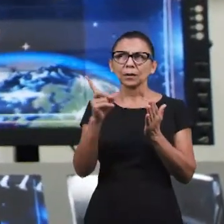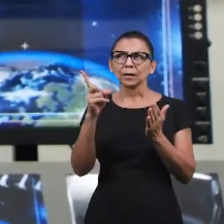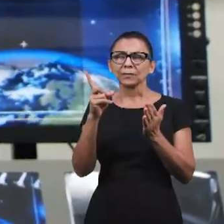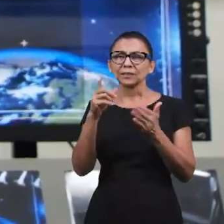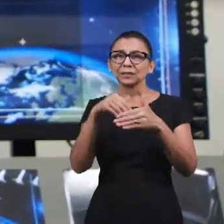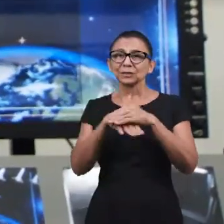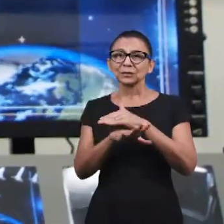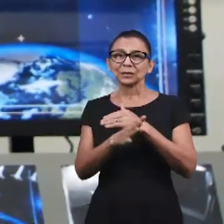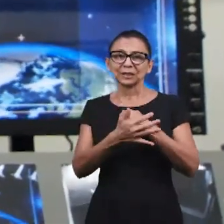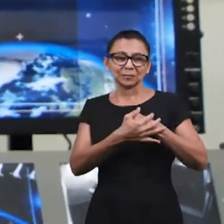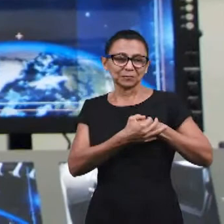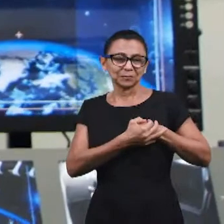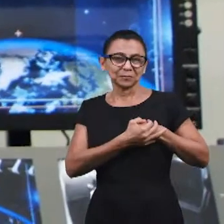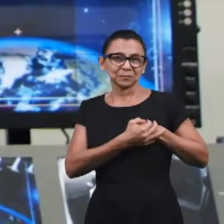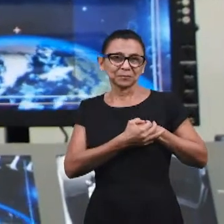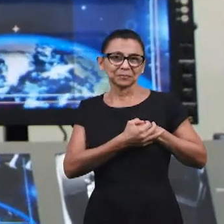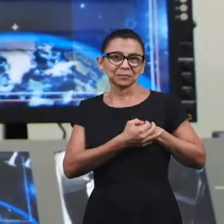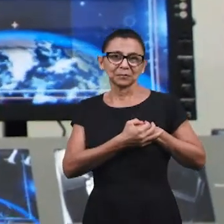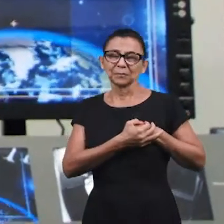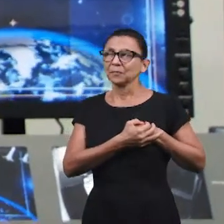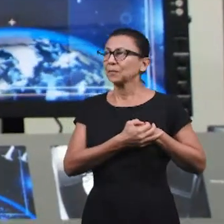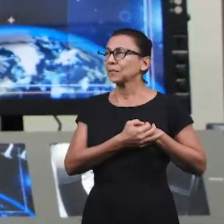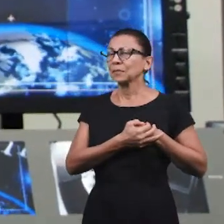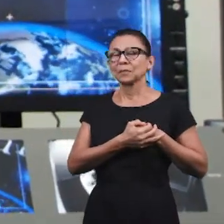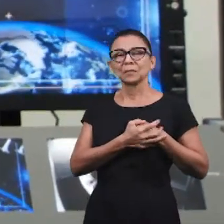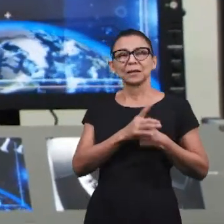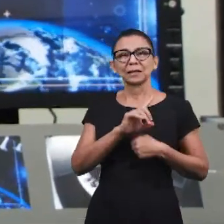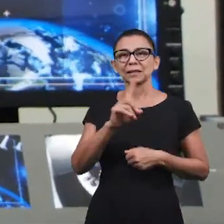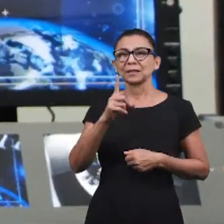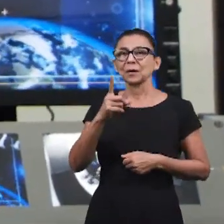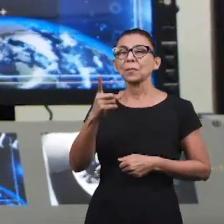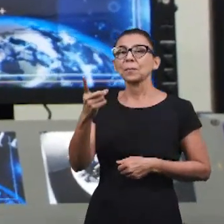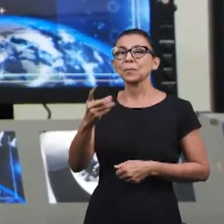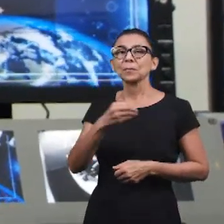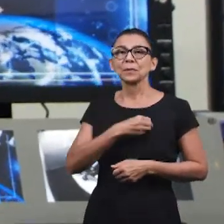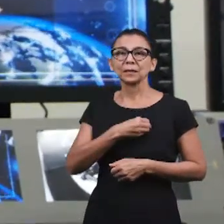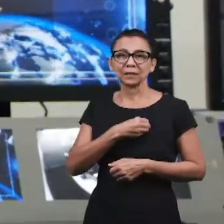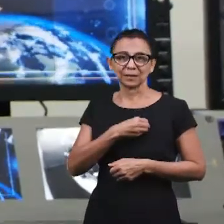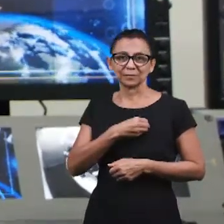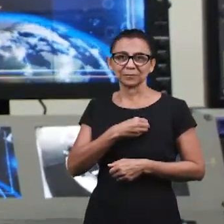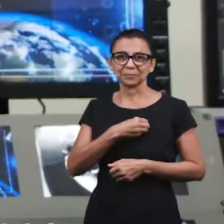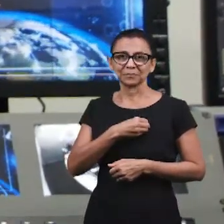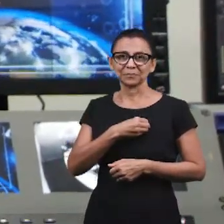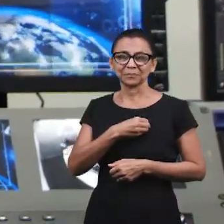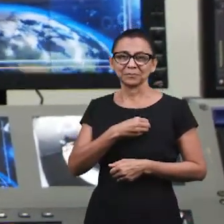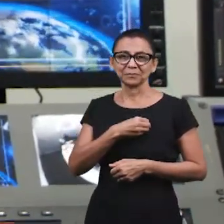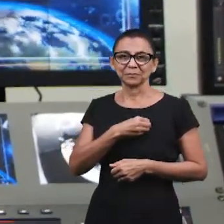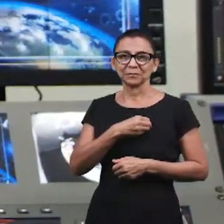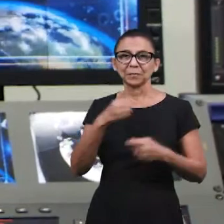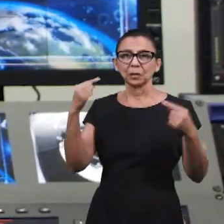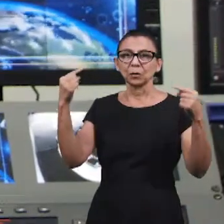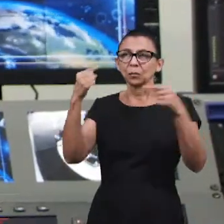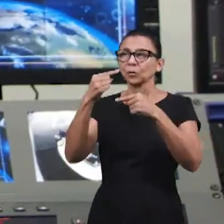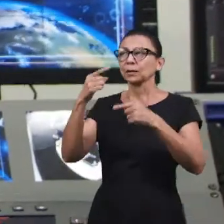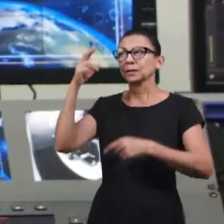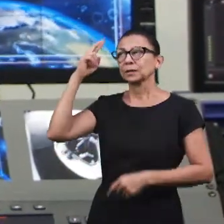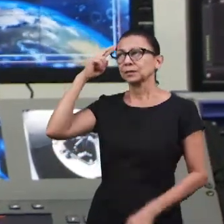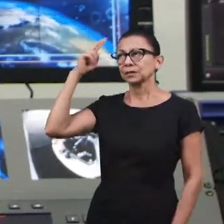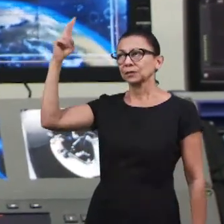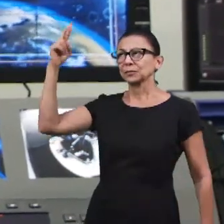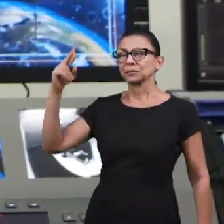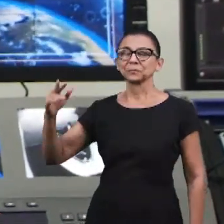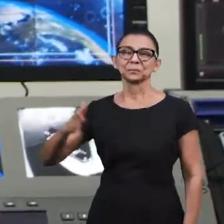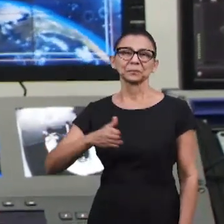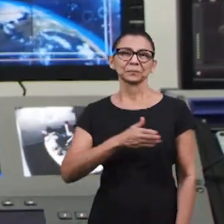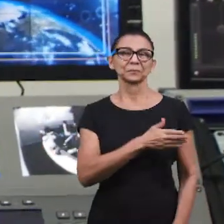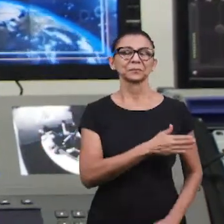meu coração para não pecar contra ti. Muito bem. Vamos então agora, irmãos, à nossa pergunta 3, letra